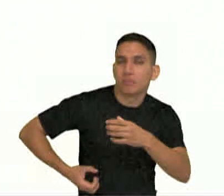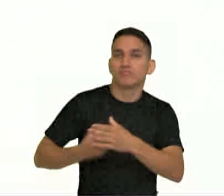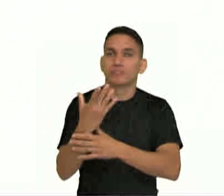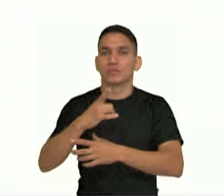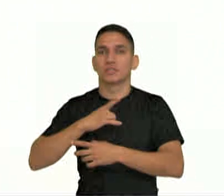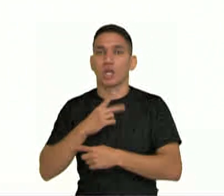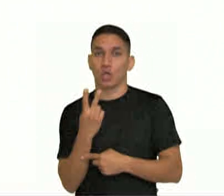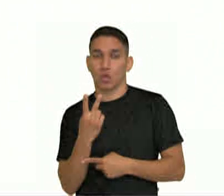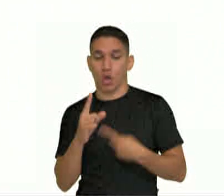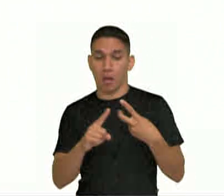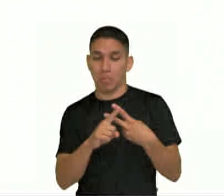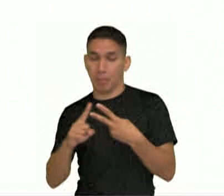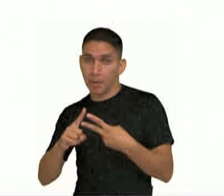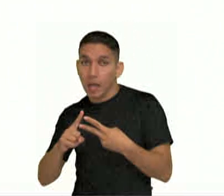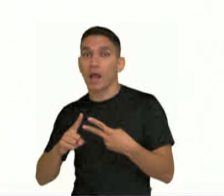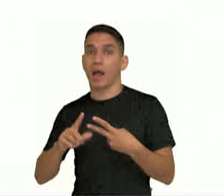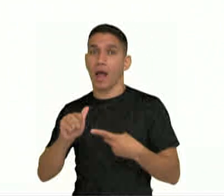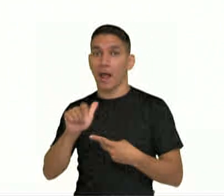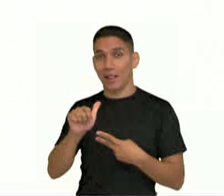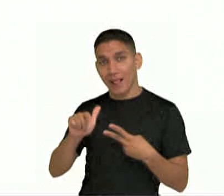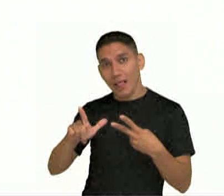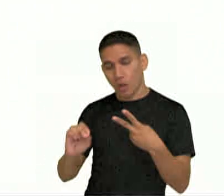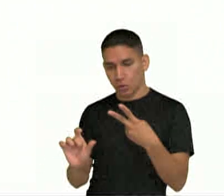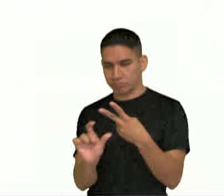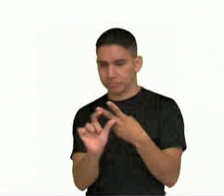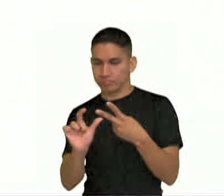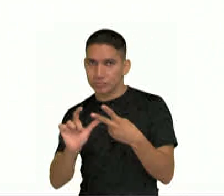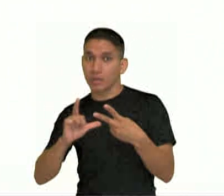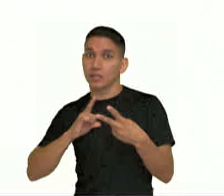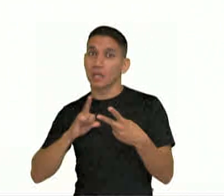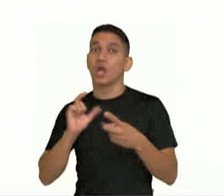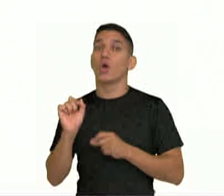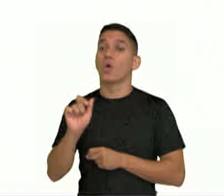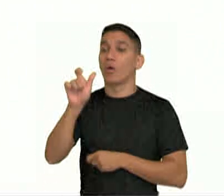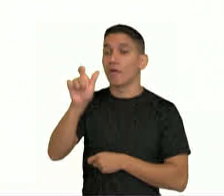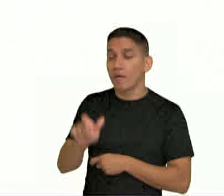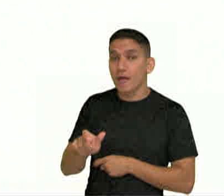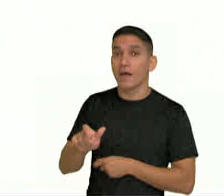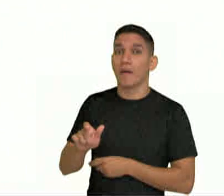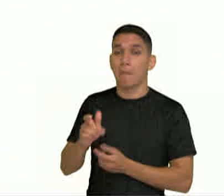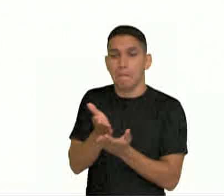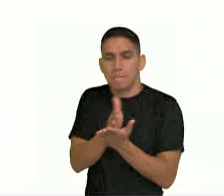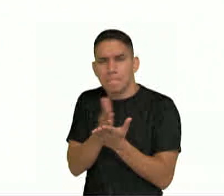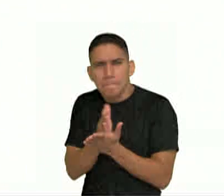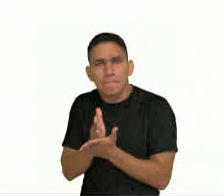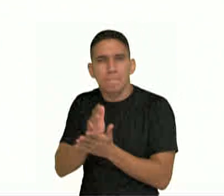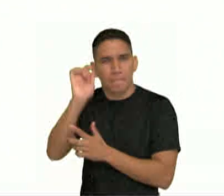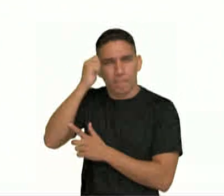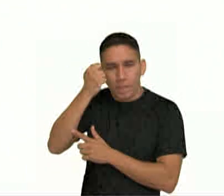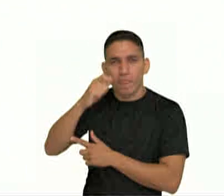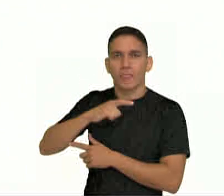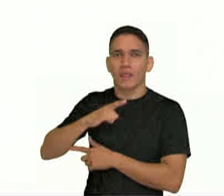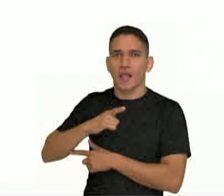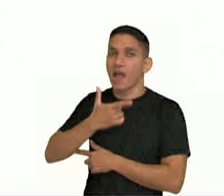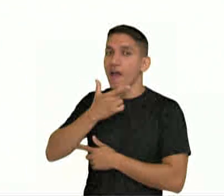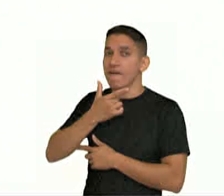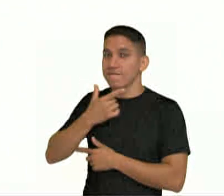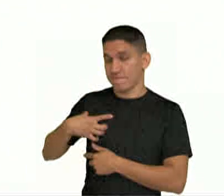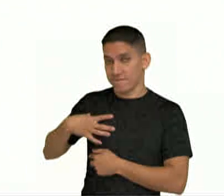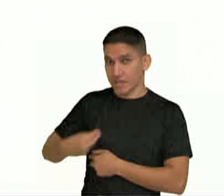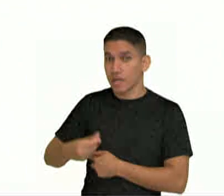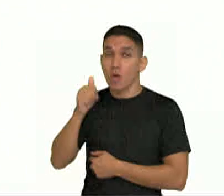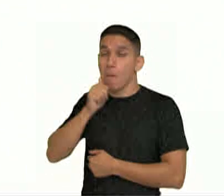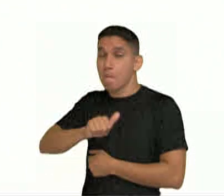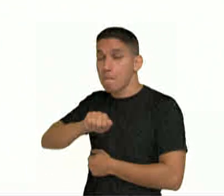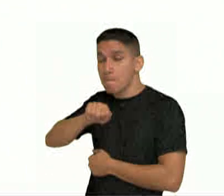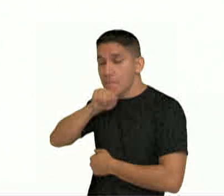de alelos, a probabilidade de um casal, ele, mulato médio, filho de mãe branca, e ela, mulata clara, terem uma